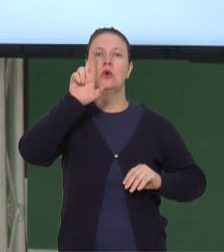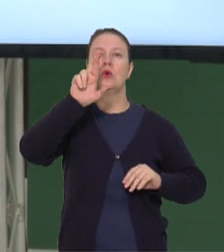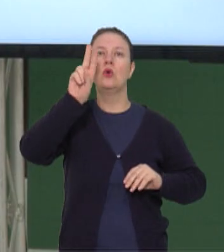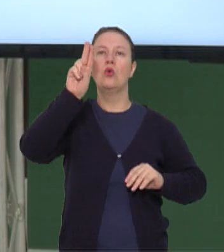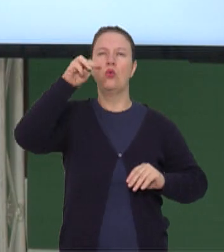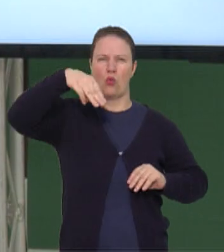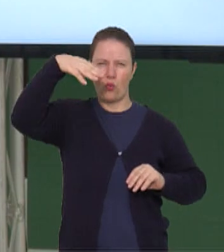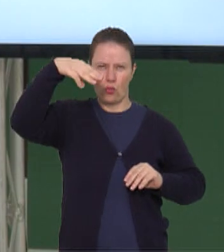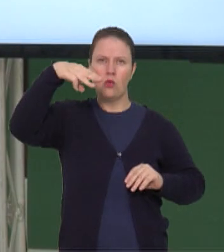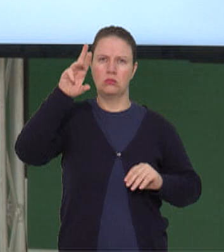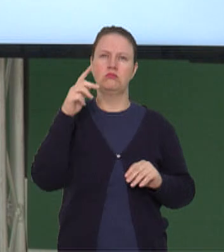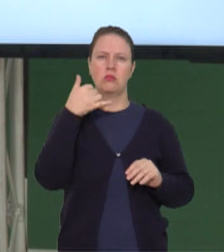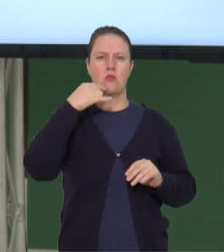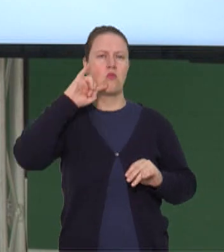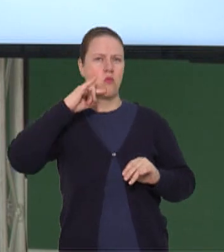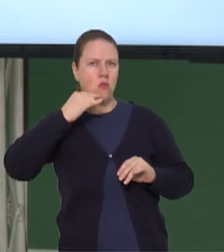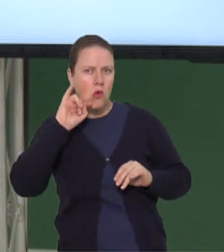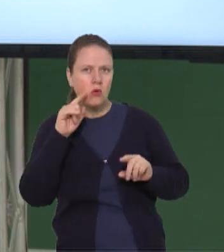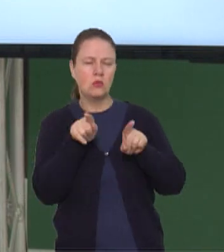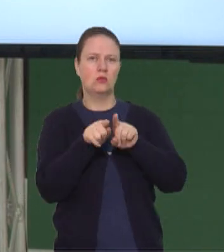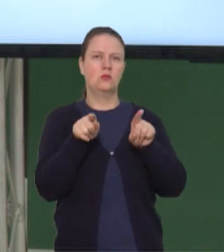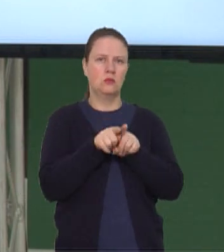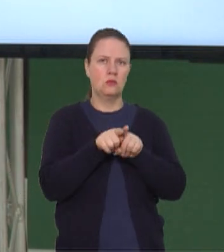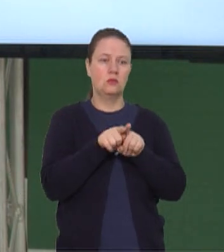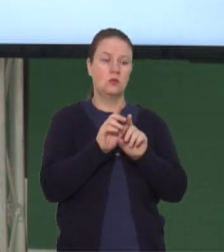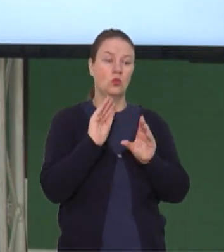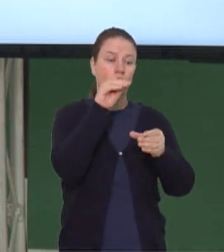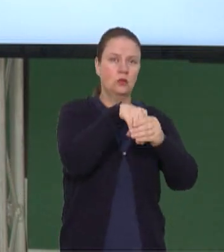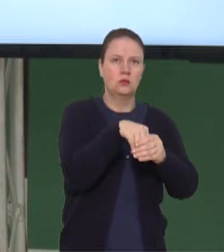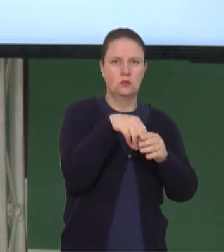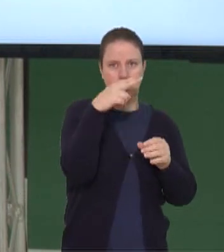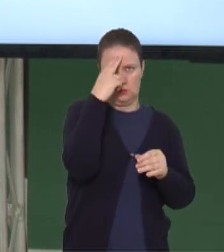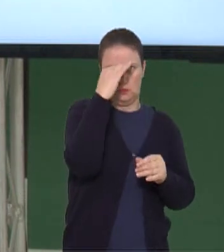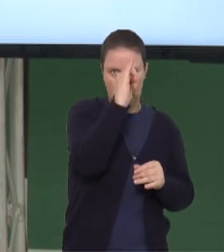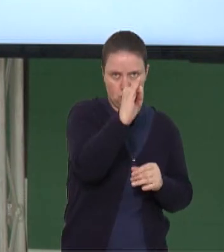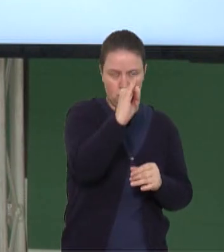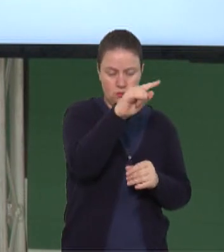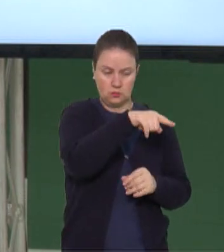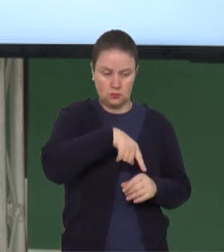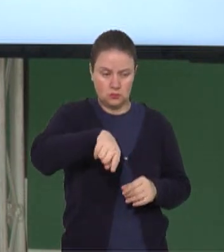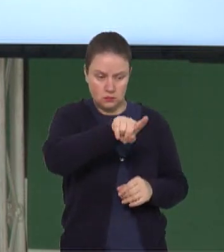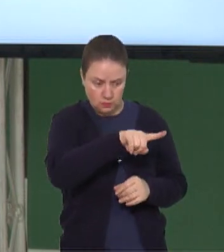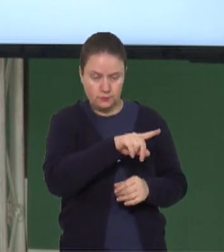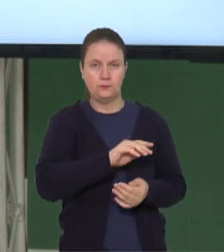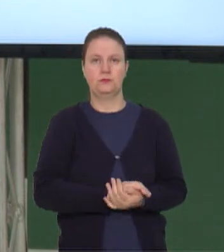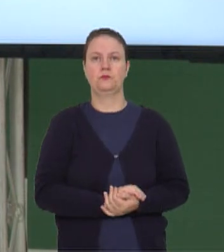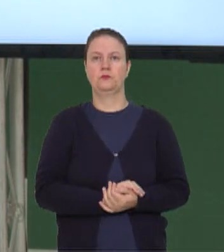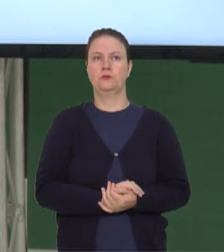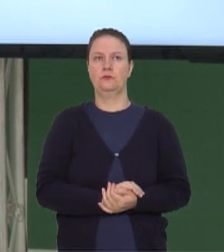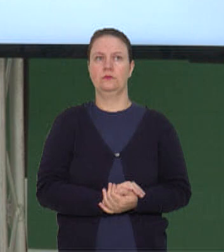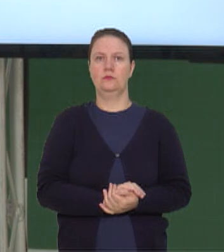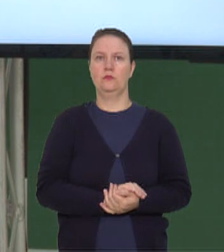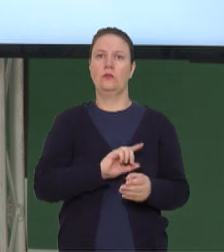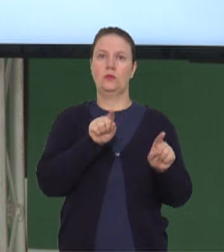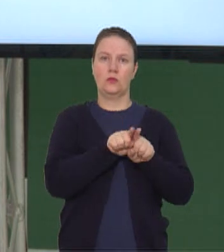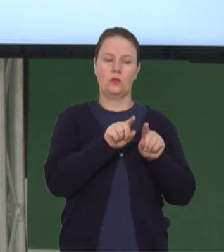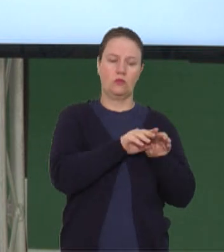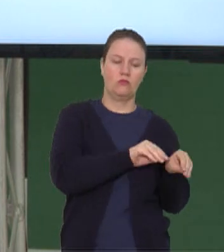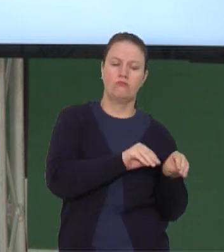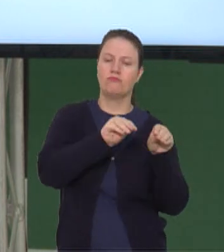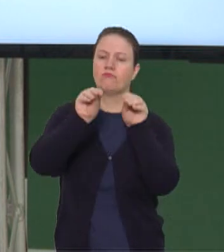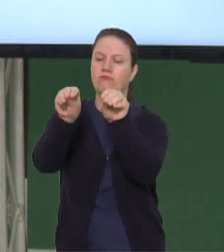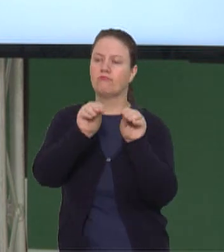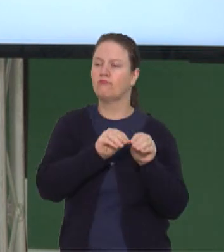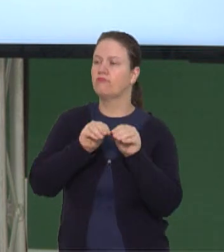as coisas principais que eram produzidas dentro do Haiti ou da colônia de São Domingos. A exportação dessas mercadorias